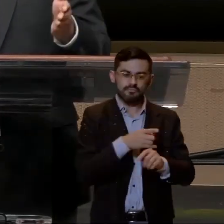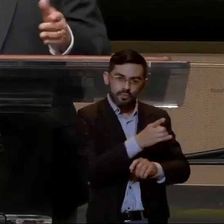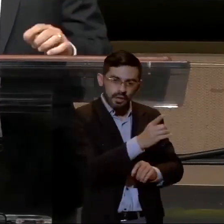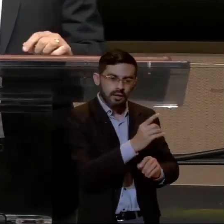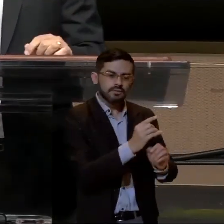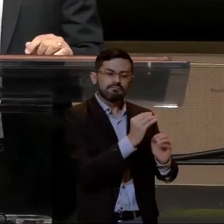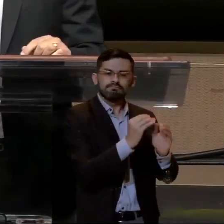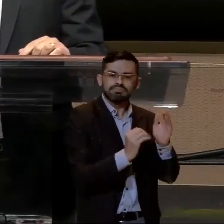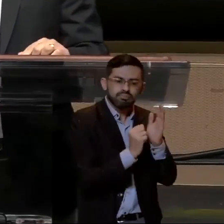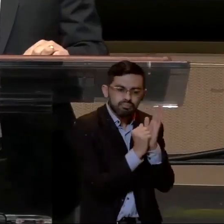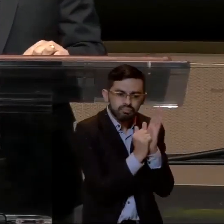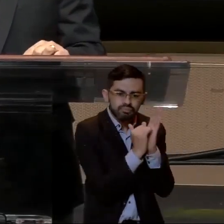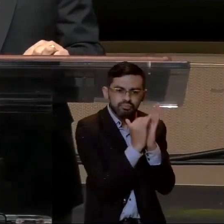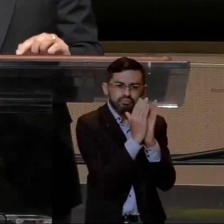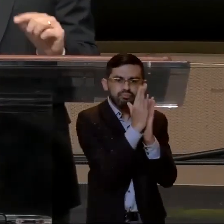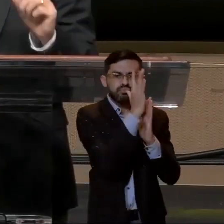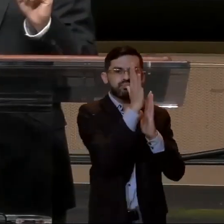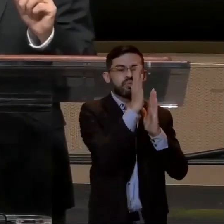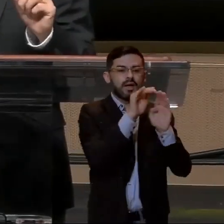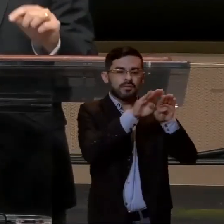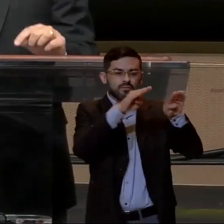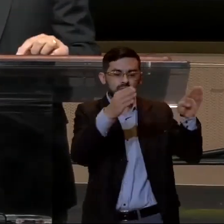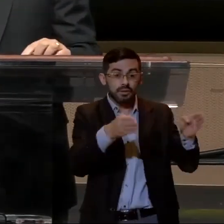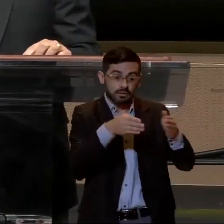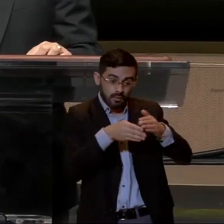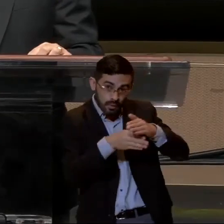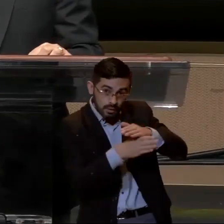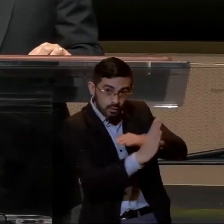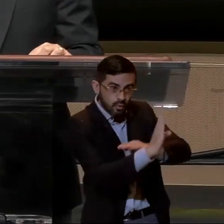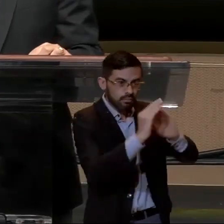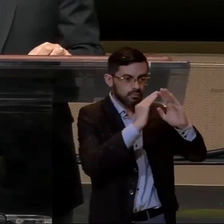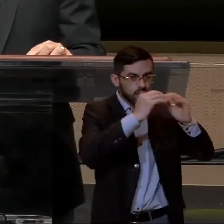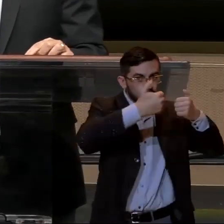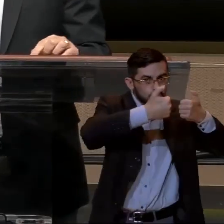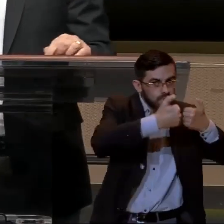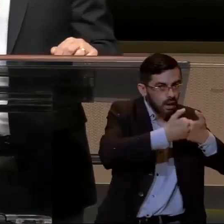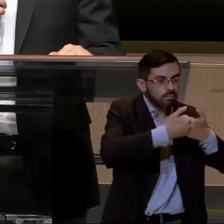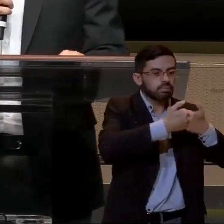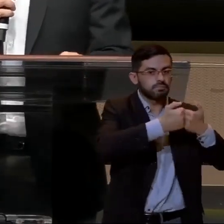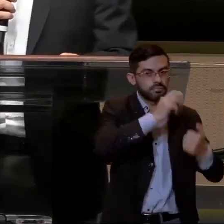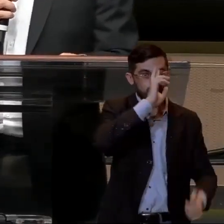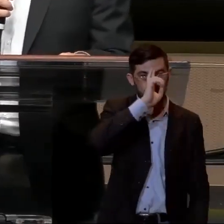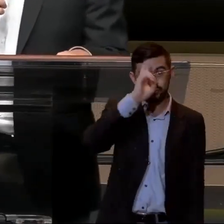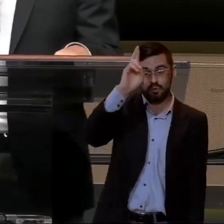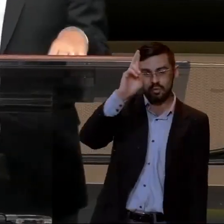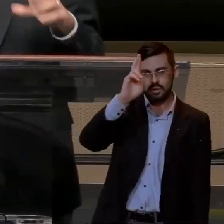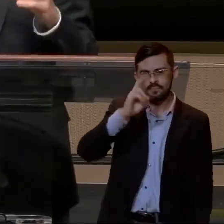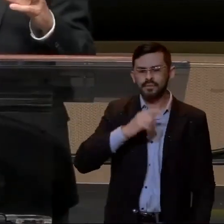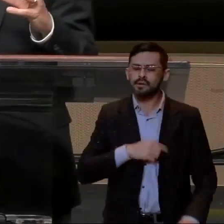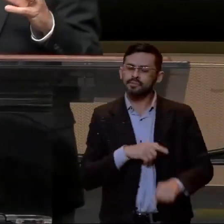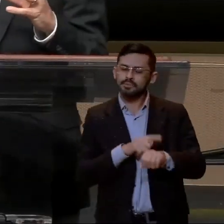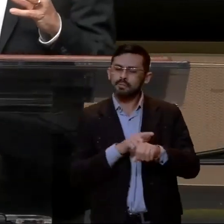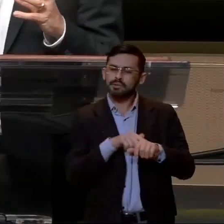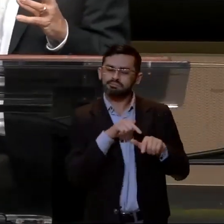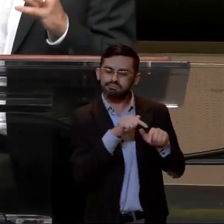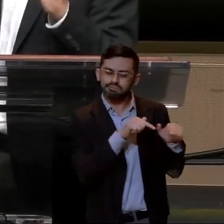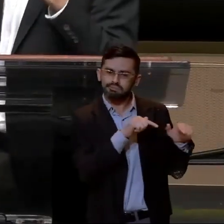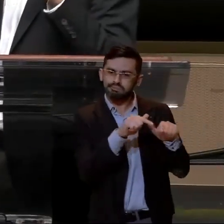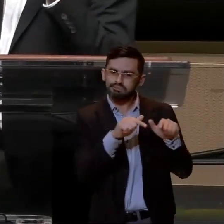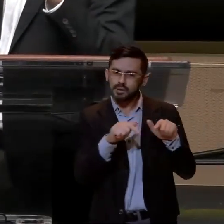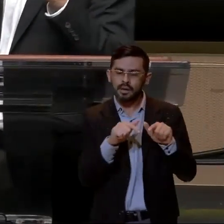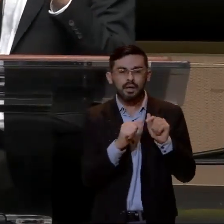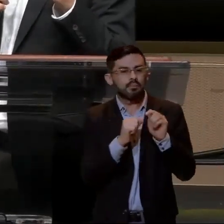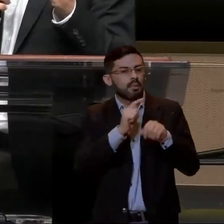o incenso no altar, e por isso entrou no templo do Senhor. Durante o tempo em que